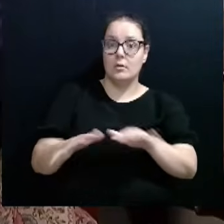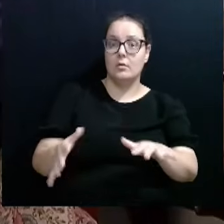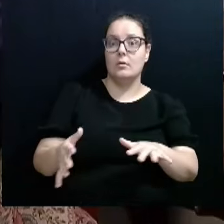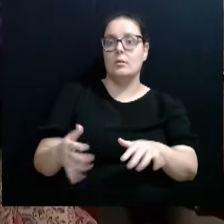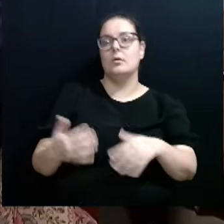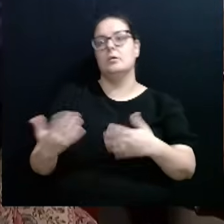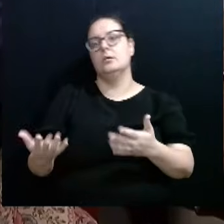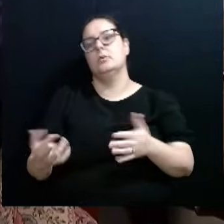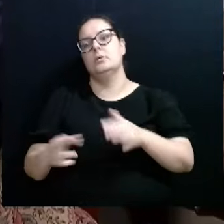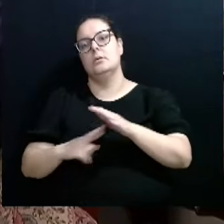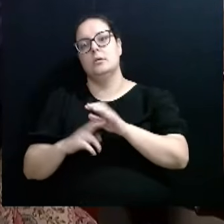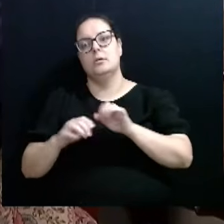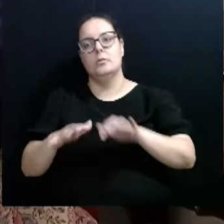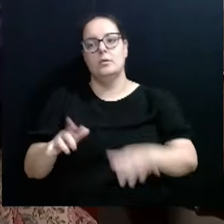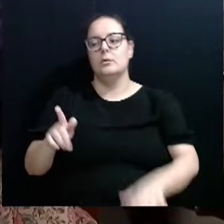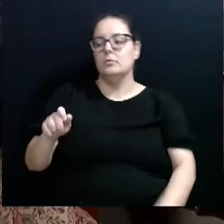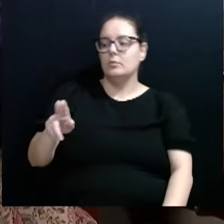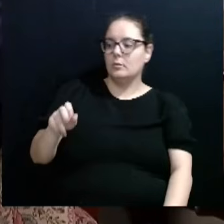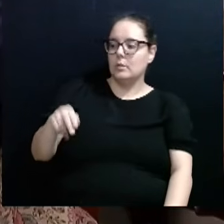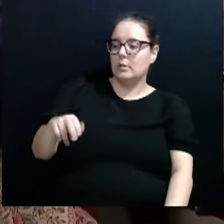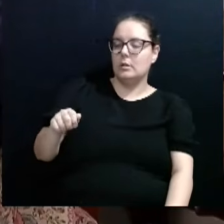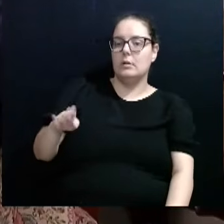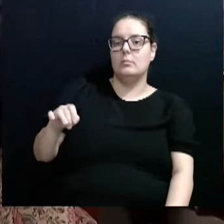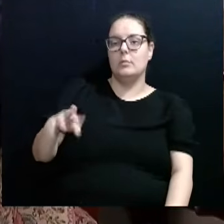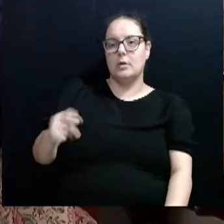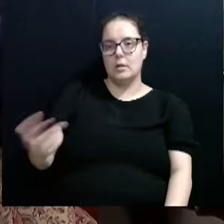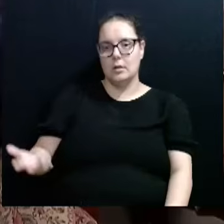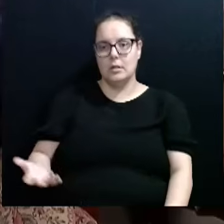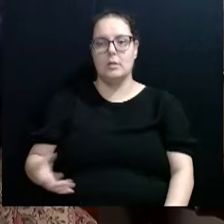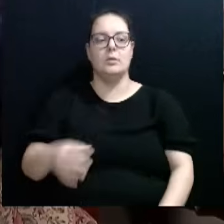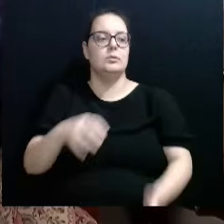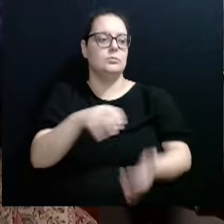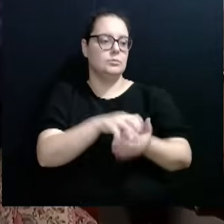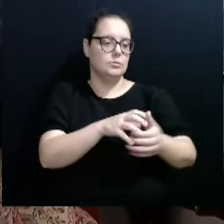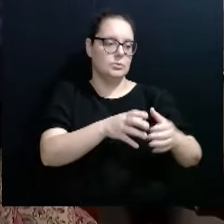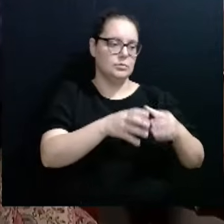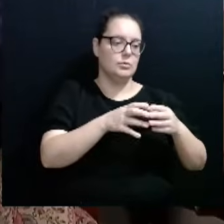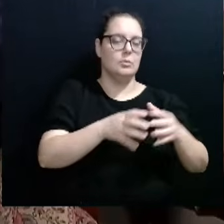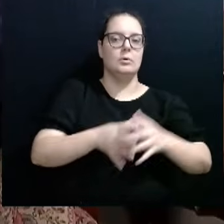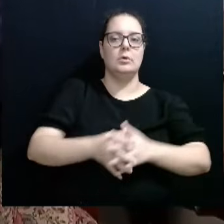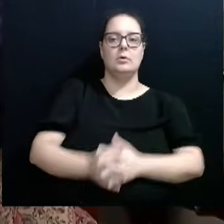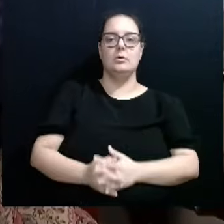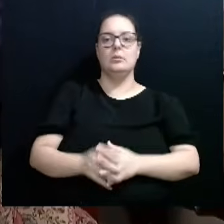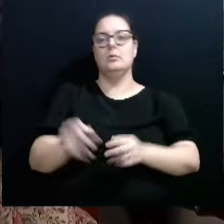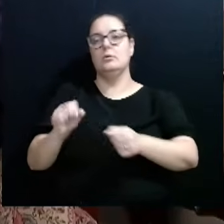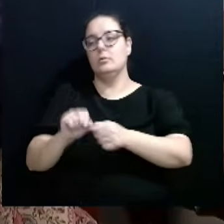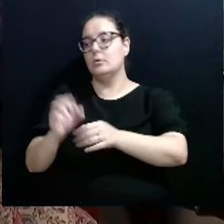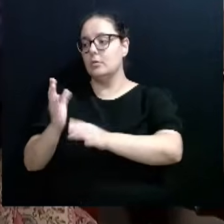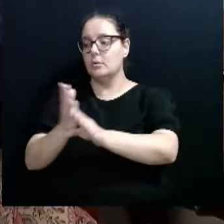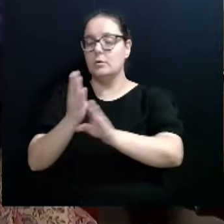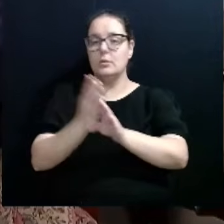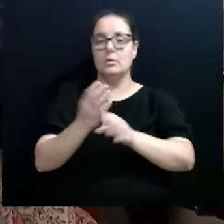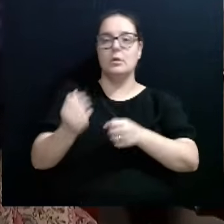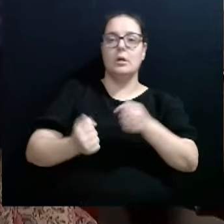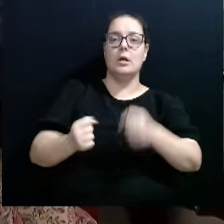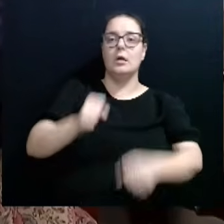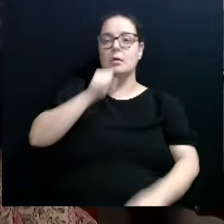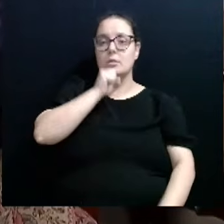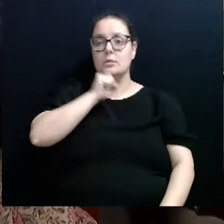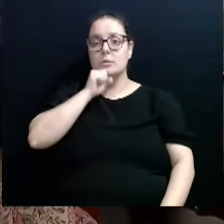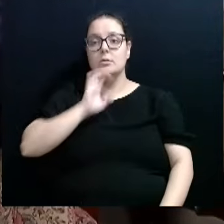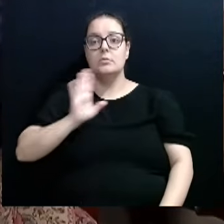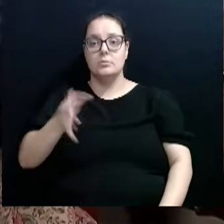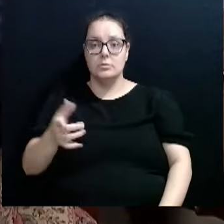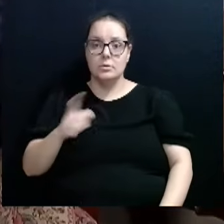do Guanabara, expus na feira do Centro de Convivência, fazia encontro de carro antigo. Então, já tinha alguma coisa